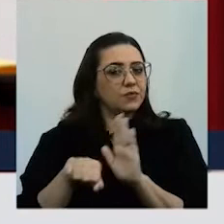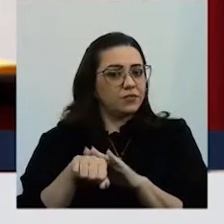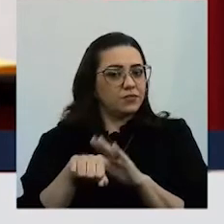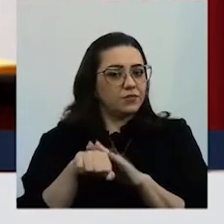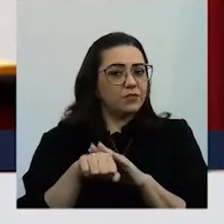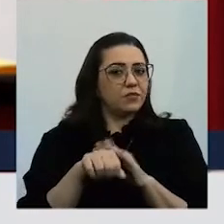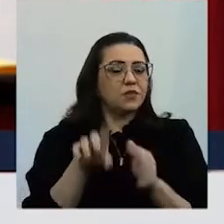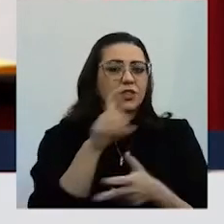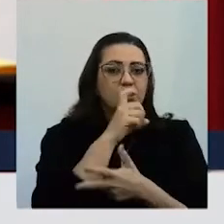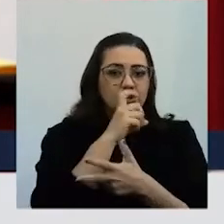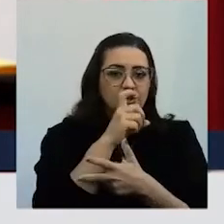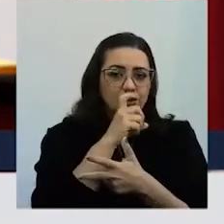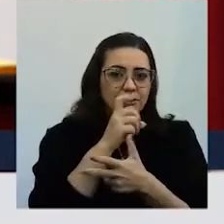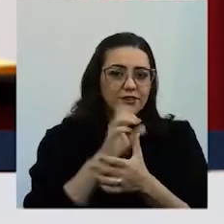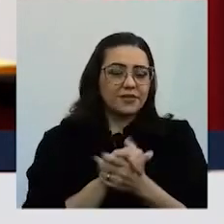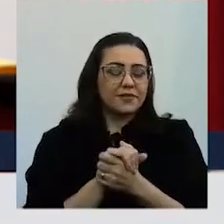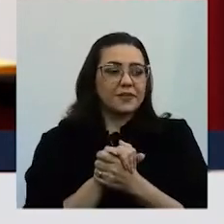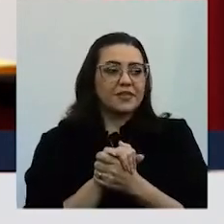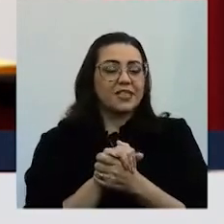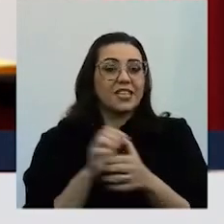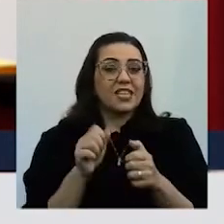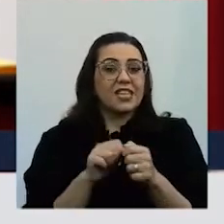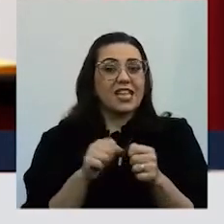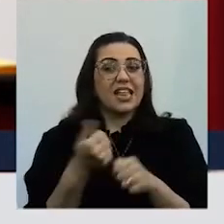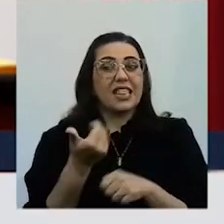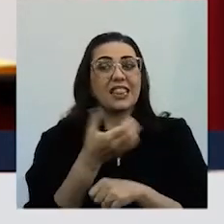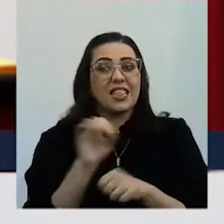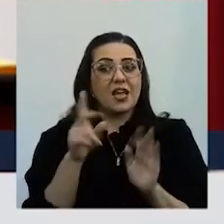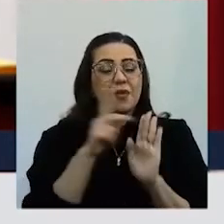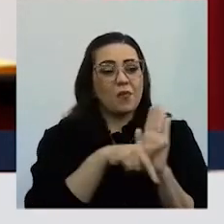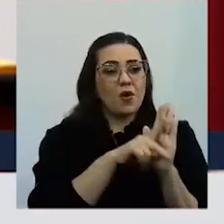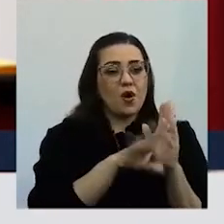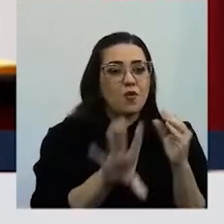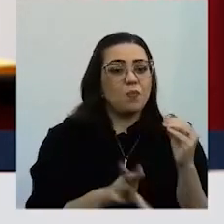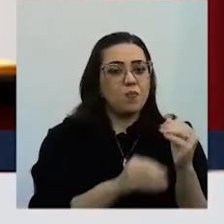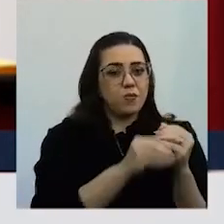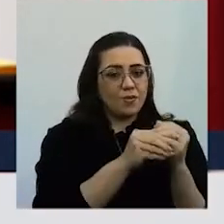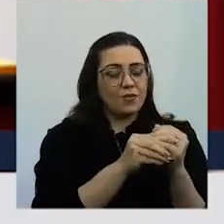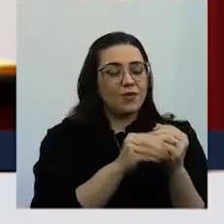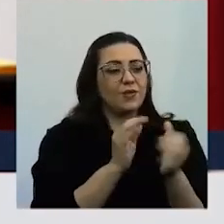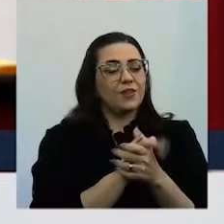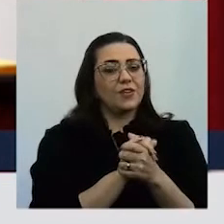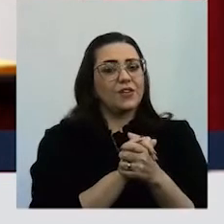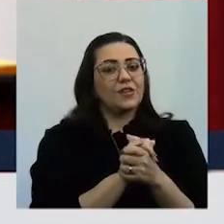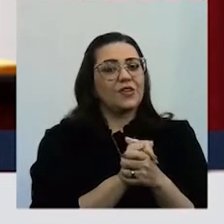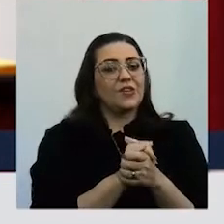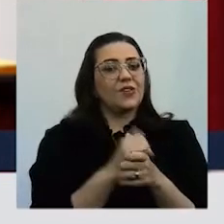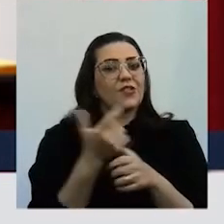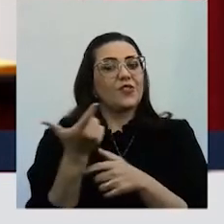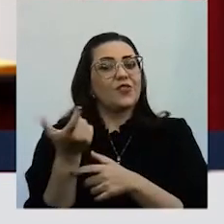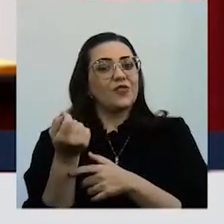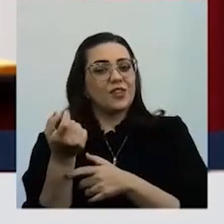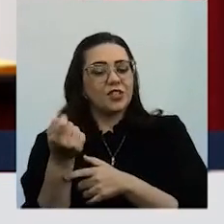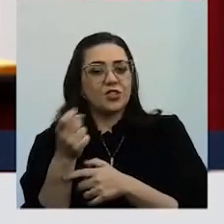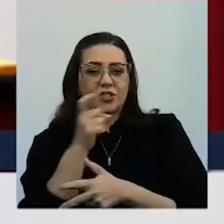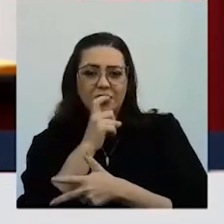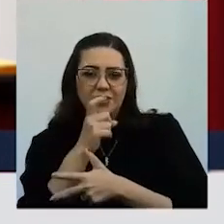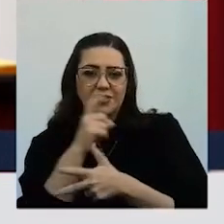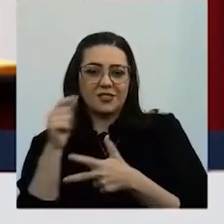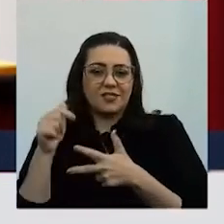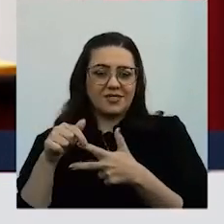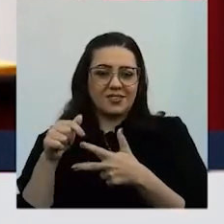Executivo. 10 projetos de lei complementar, 20 do Executivo, 7 decretos